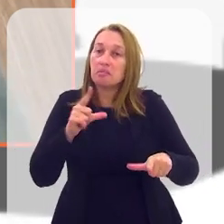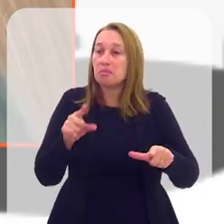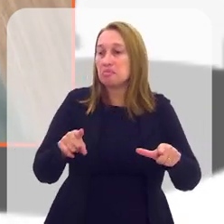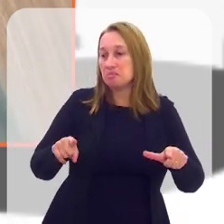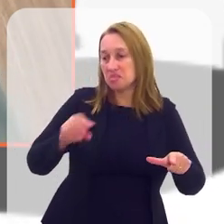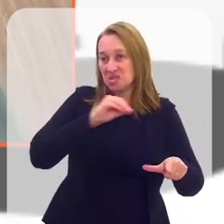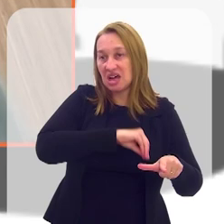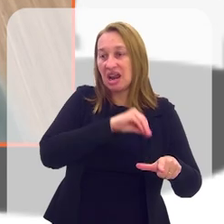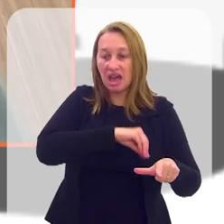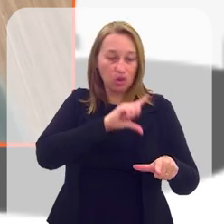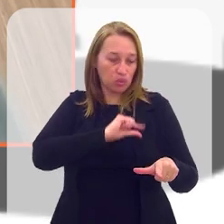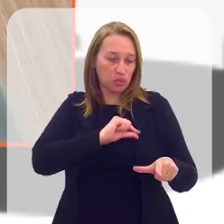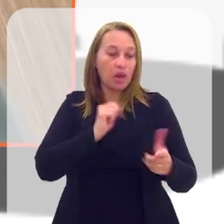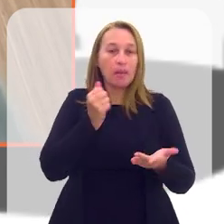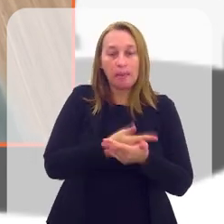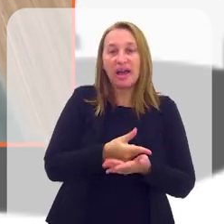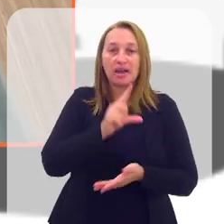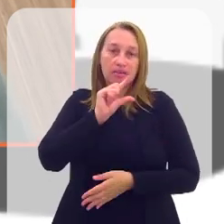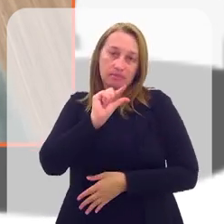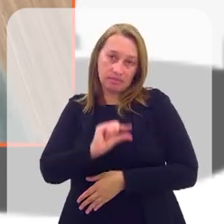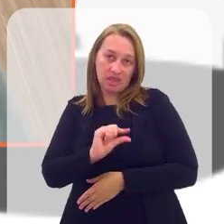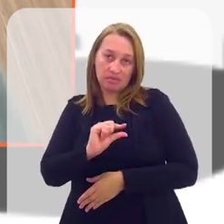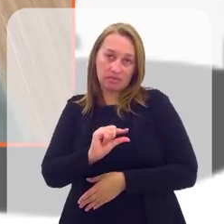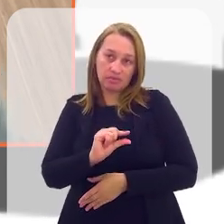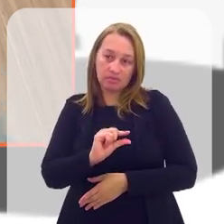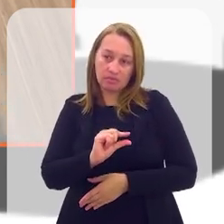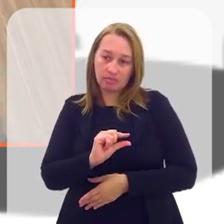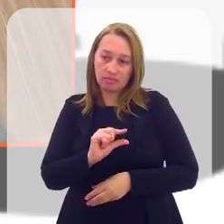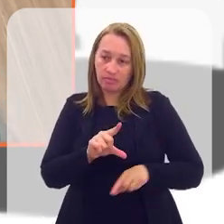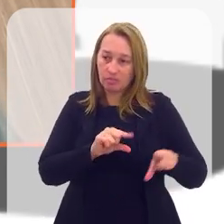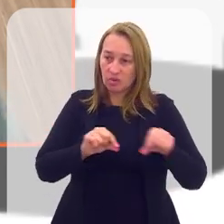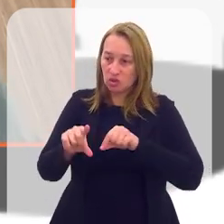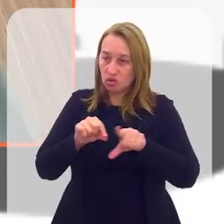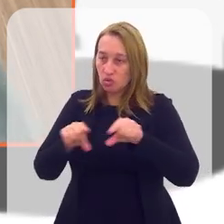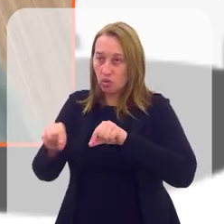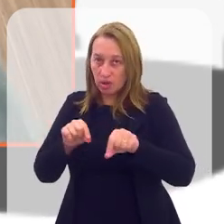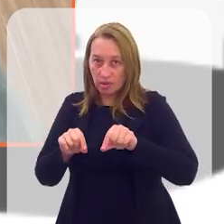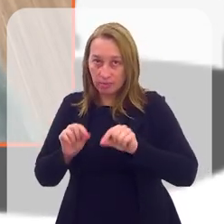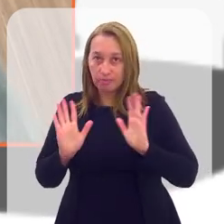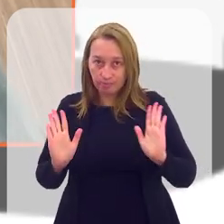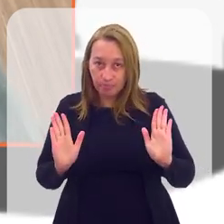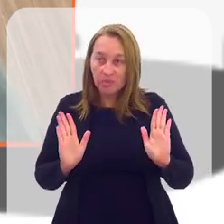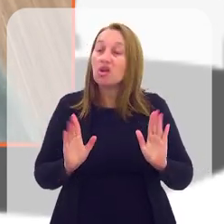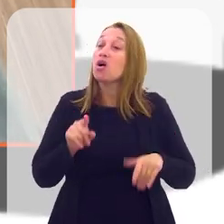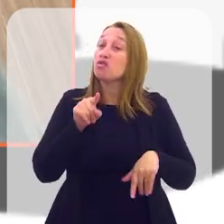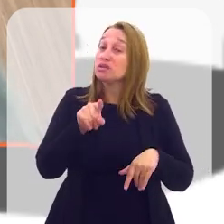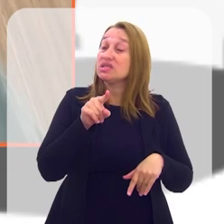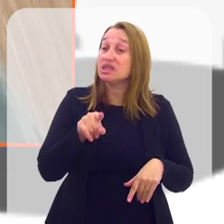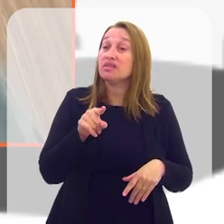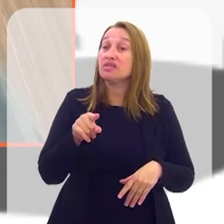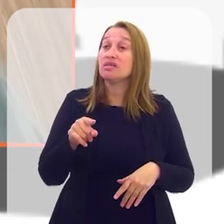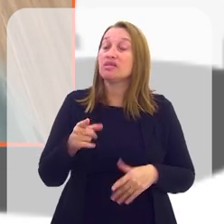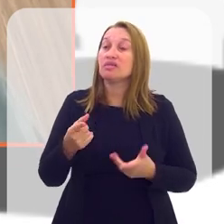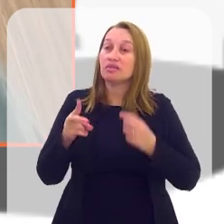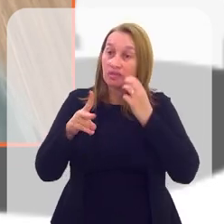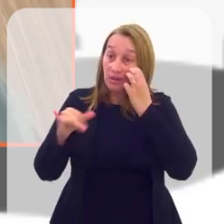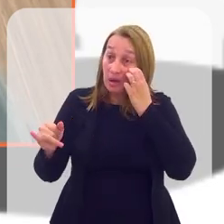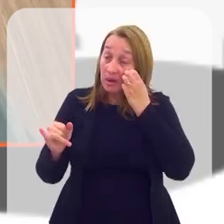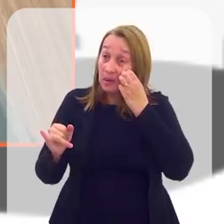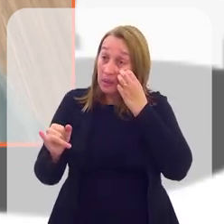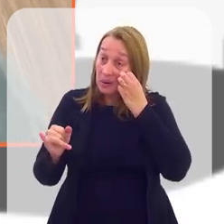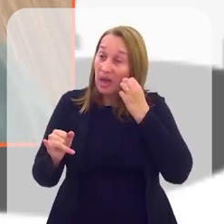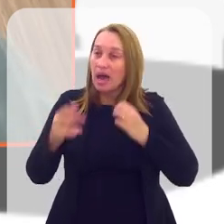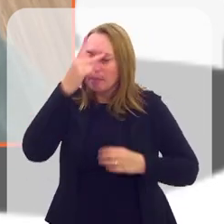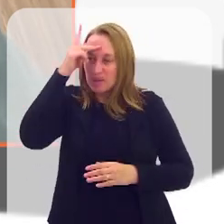paga menos, né? E nesse caso aí é mais uma seletividade. Você vai colocar